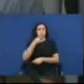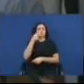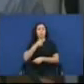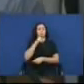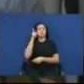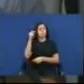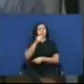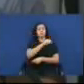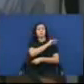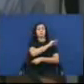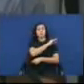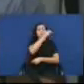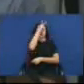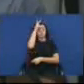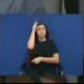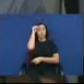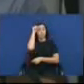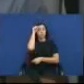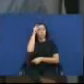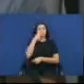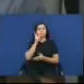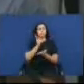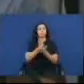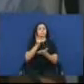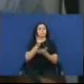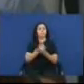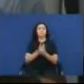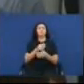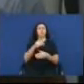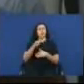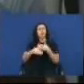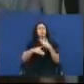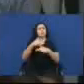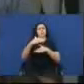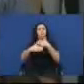alguém lá na Prefeitura, a informação que eu tenho é, está indo,